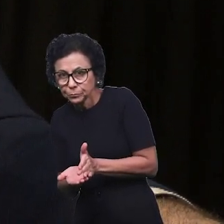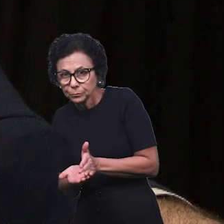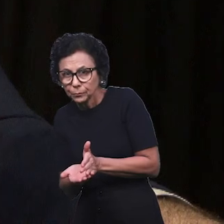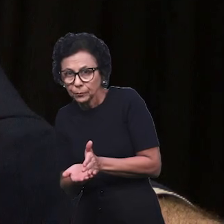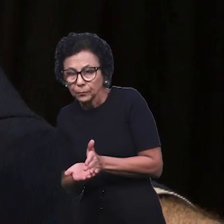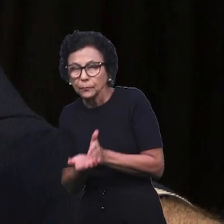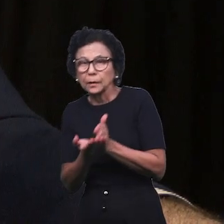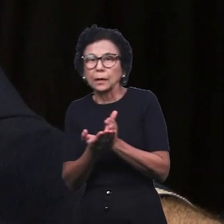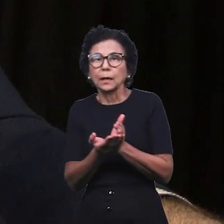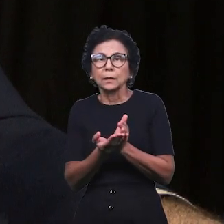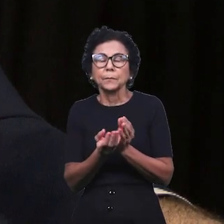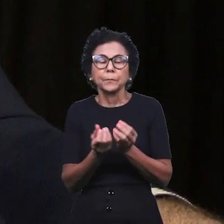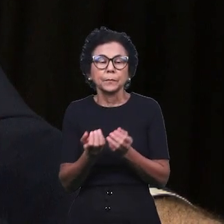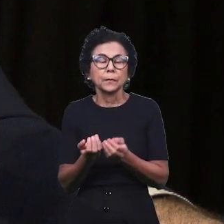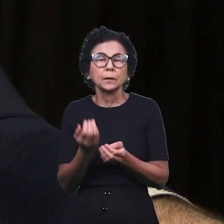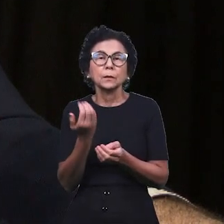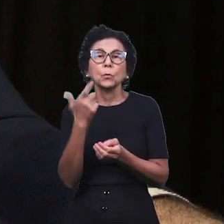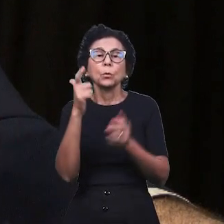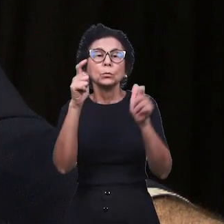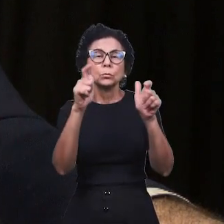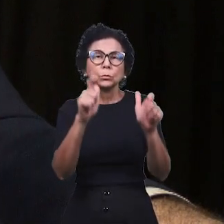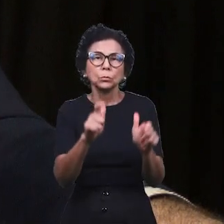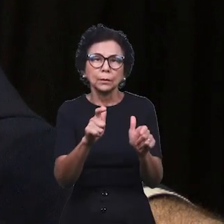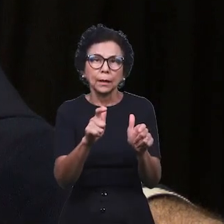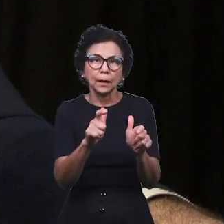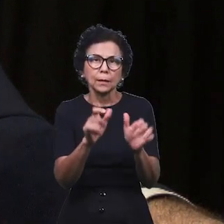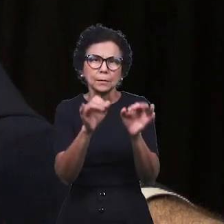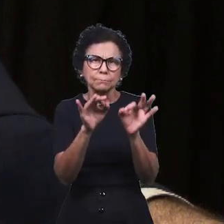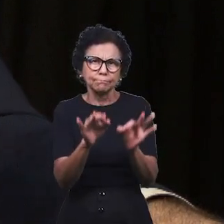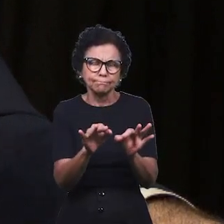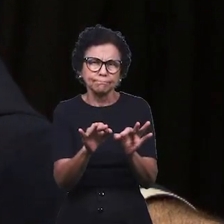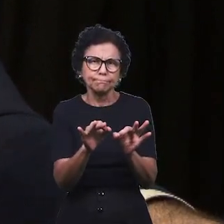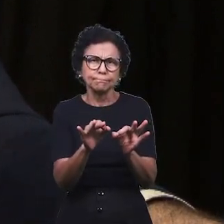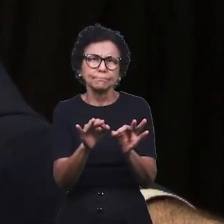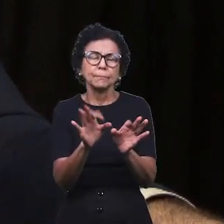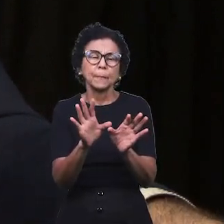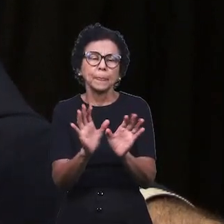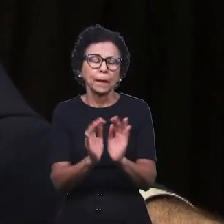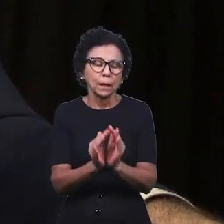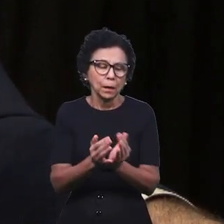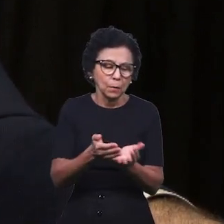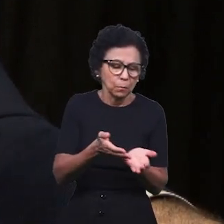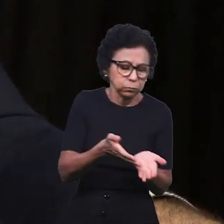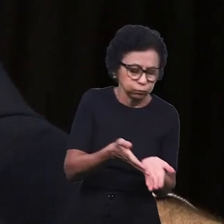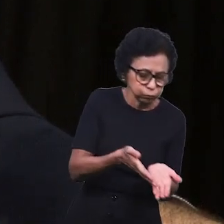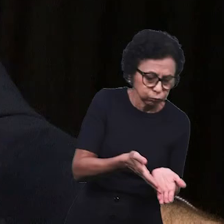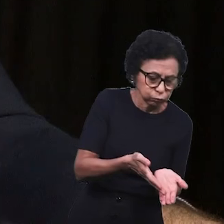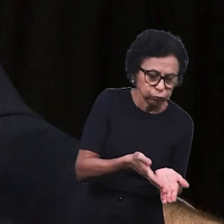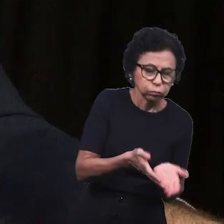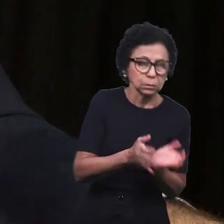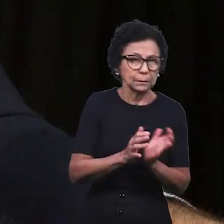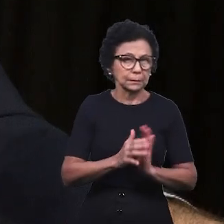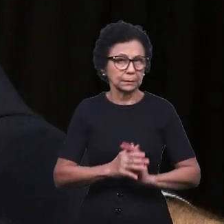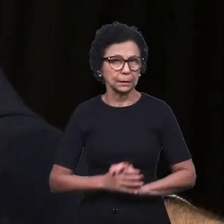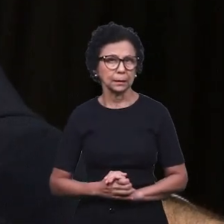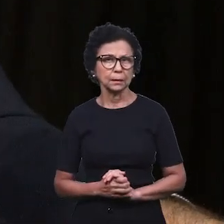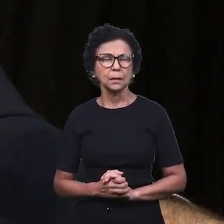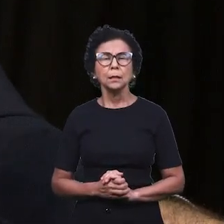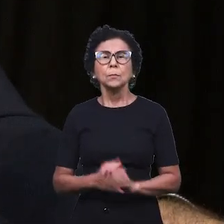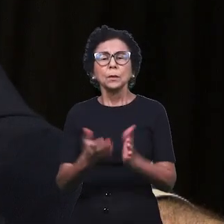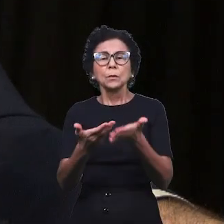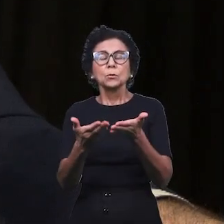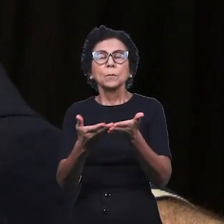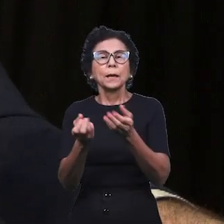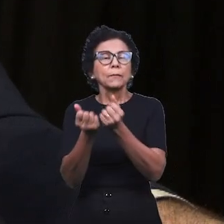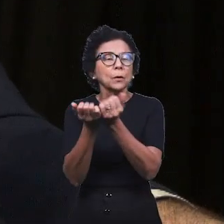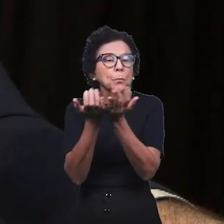resultado do culto. Por que falamos isso? Por causa da queima da madeira, né? As brasas que se